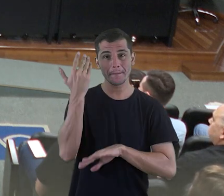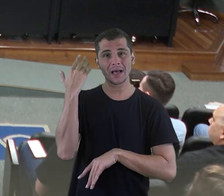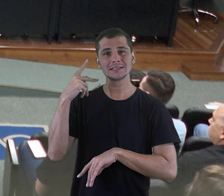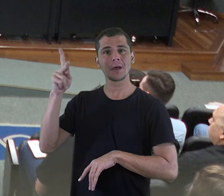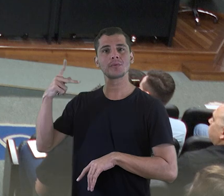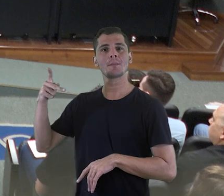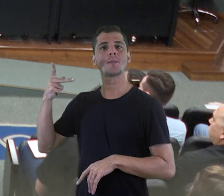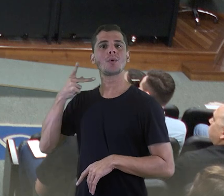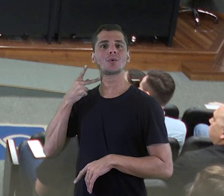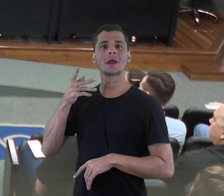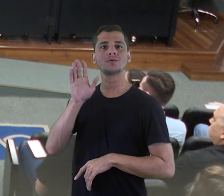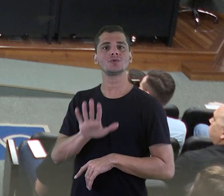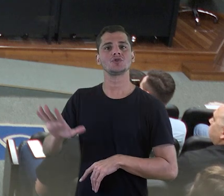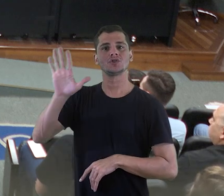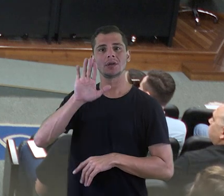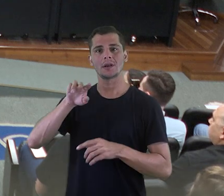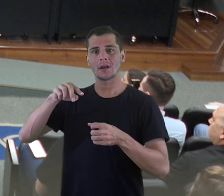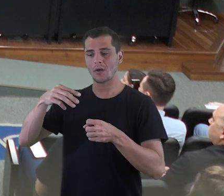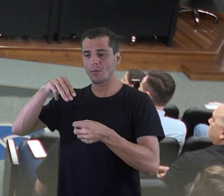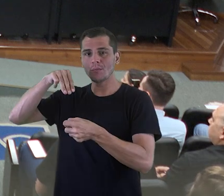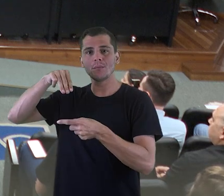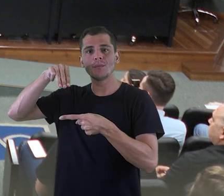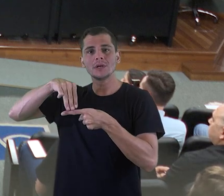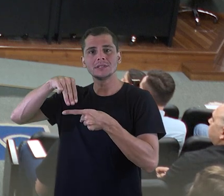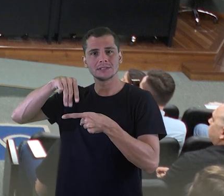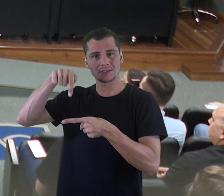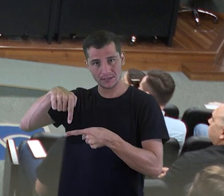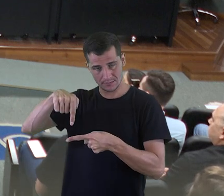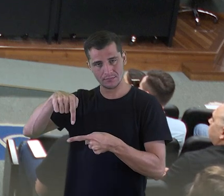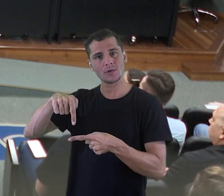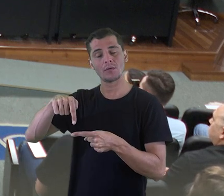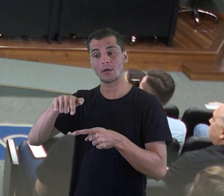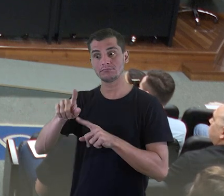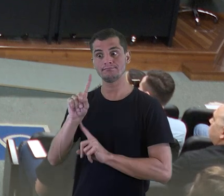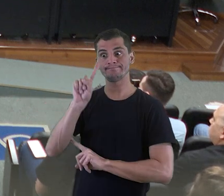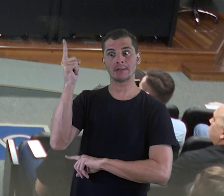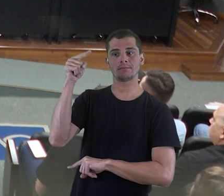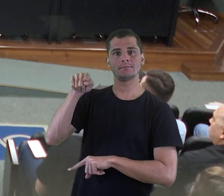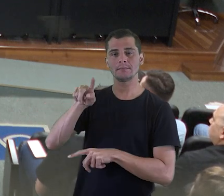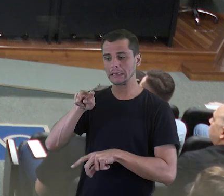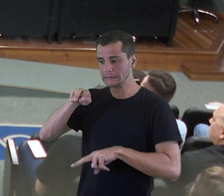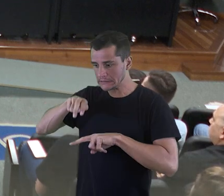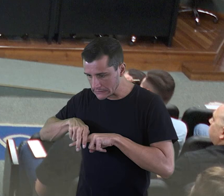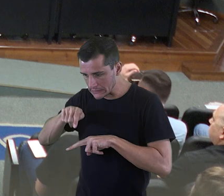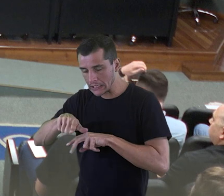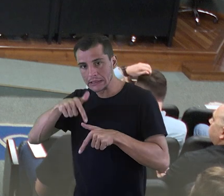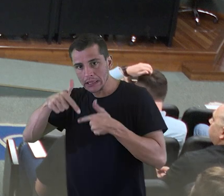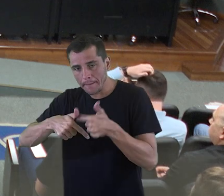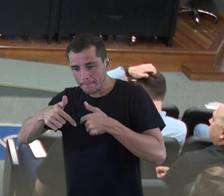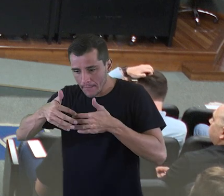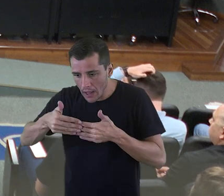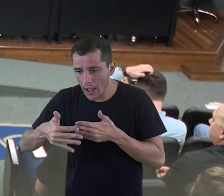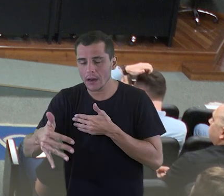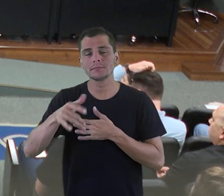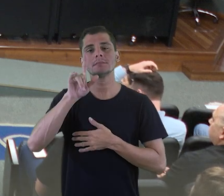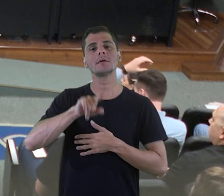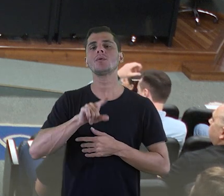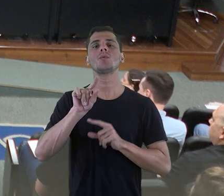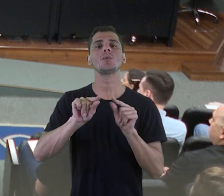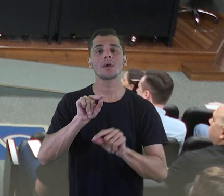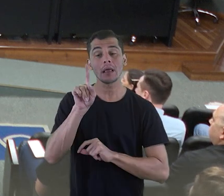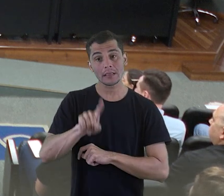geral do município foi deixa eu ver as normativas internas da procuradoria, como é que funciona aqui o trâmite de processo. É que a não tem, Rodrigo.